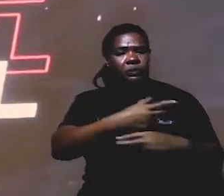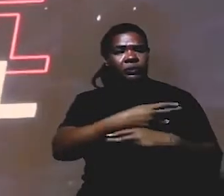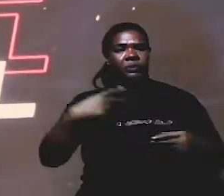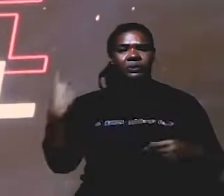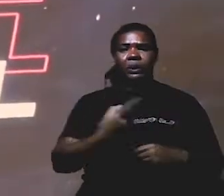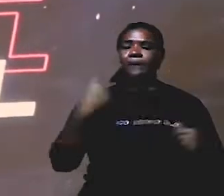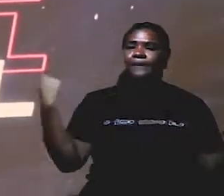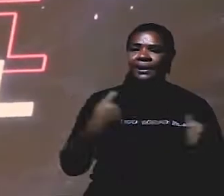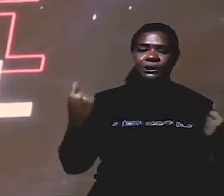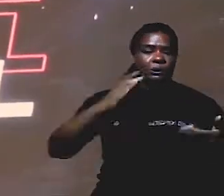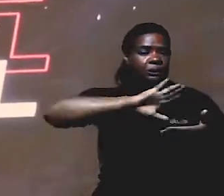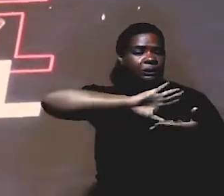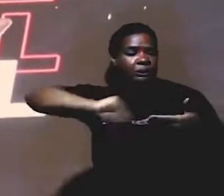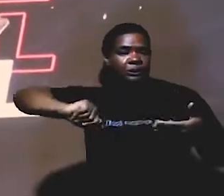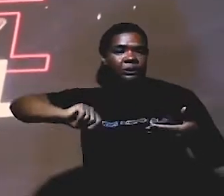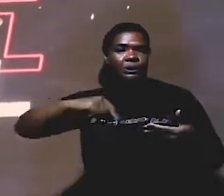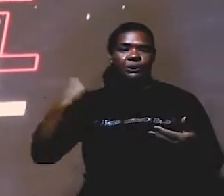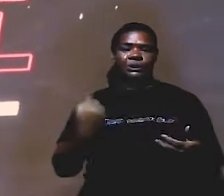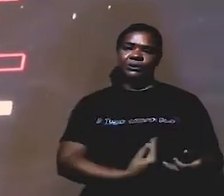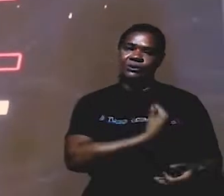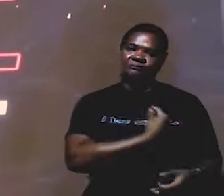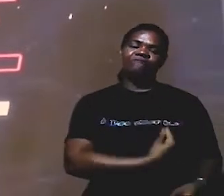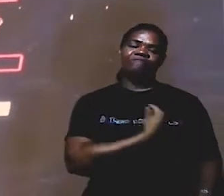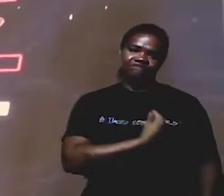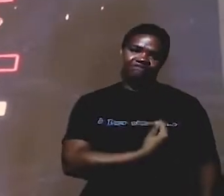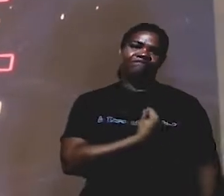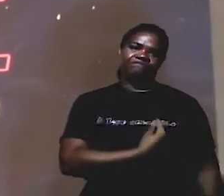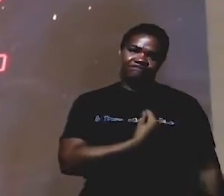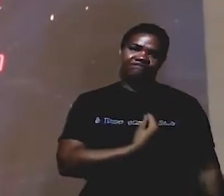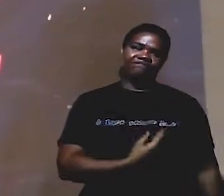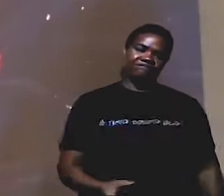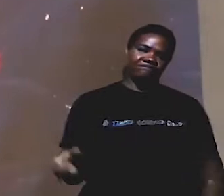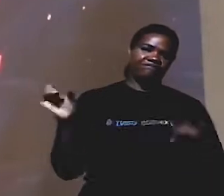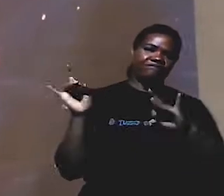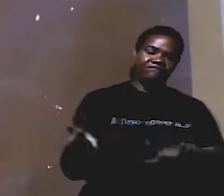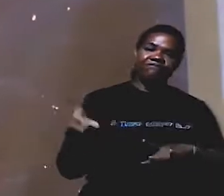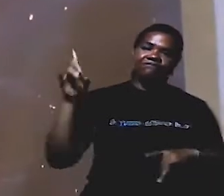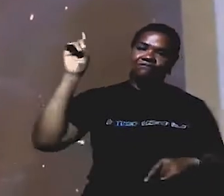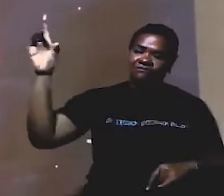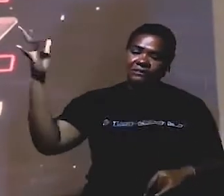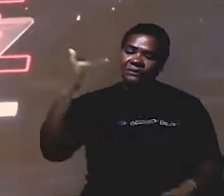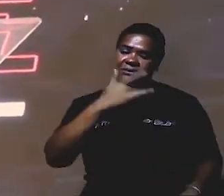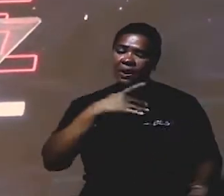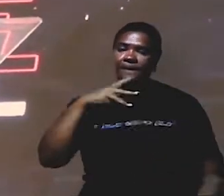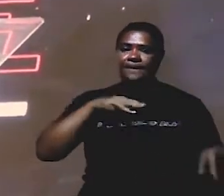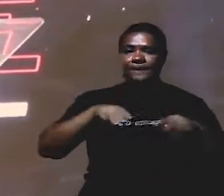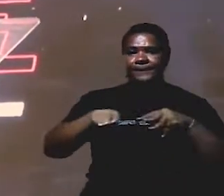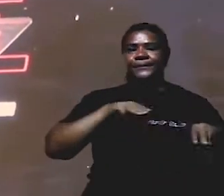que precisam ser extintas na nossa vida, extinguidas, antes que Deus confirme o nosso ministério.